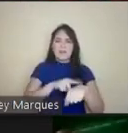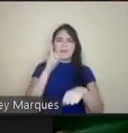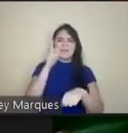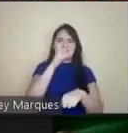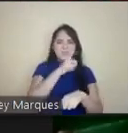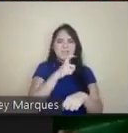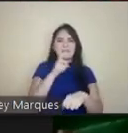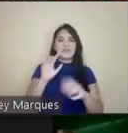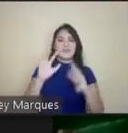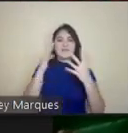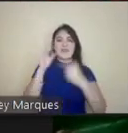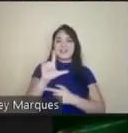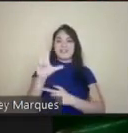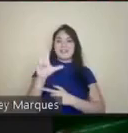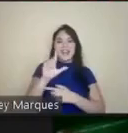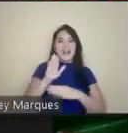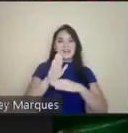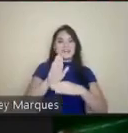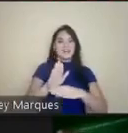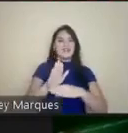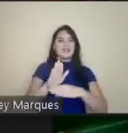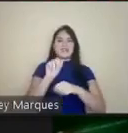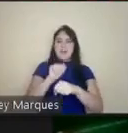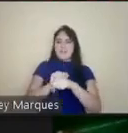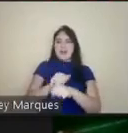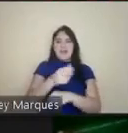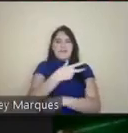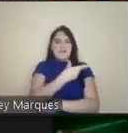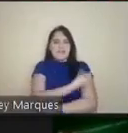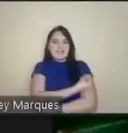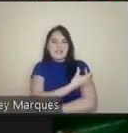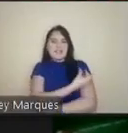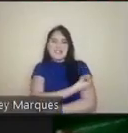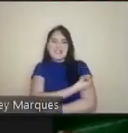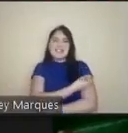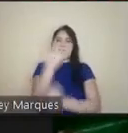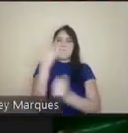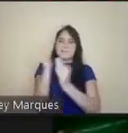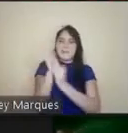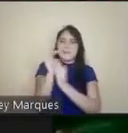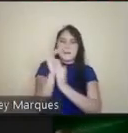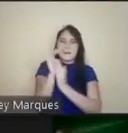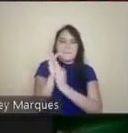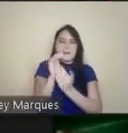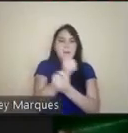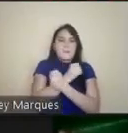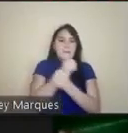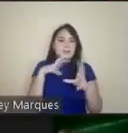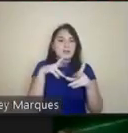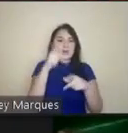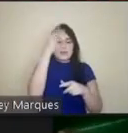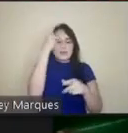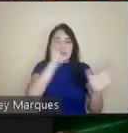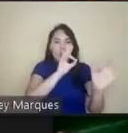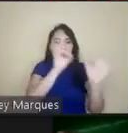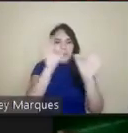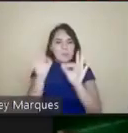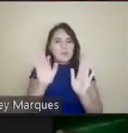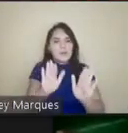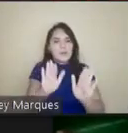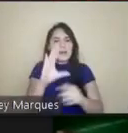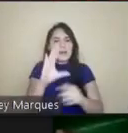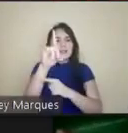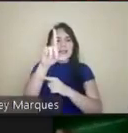estão esperando as vacinas, batendo palmas. Um abraço para todo mundo que está nos acompanhando. Mas, Cida, eu queria que você falasse um pouco, até falamos do seu